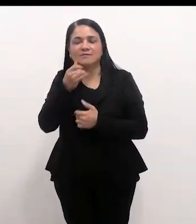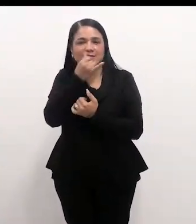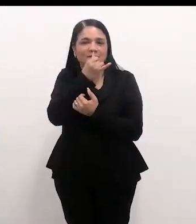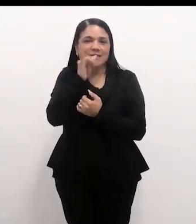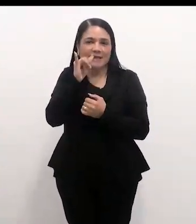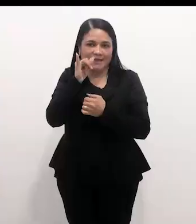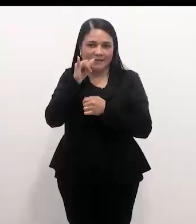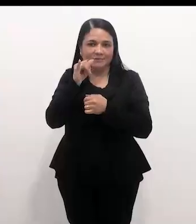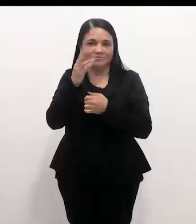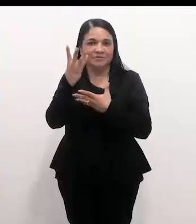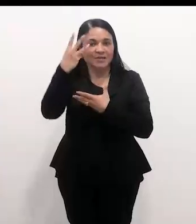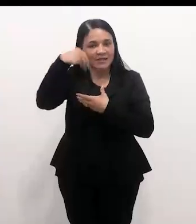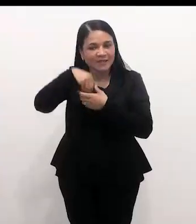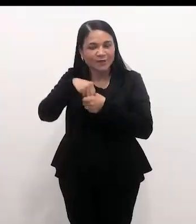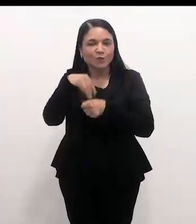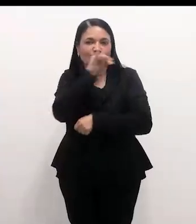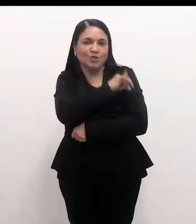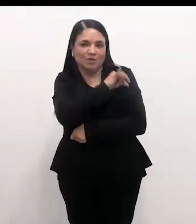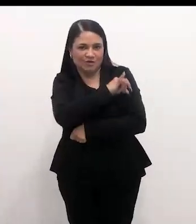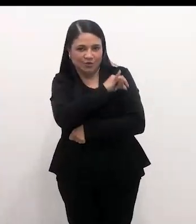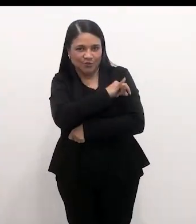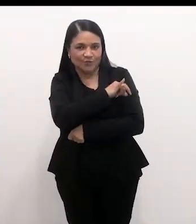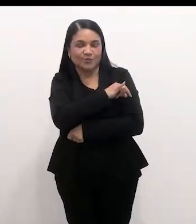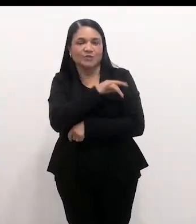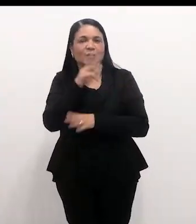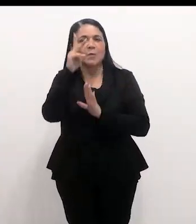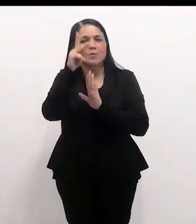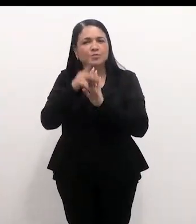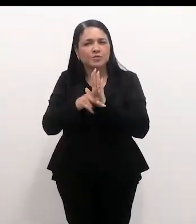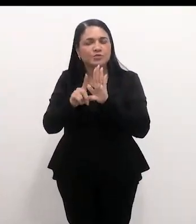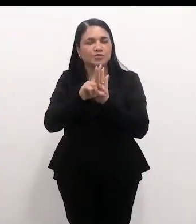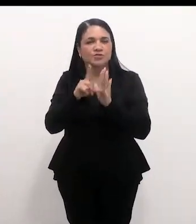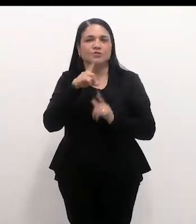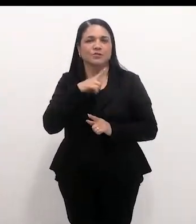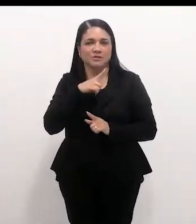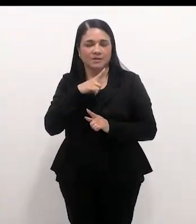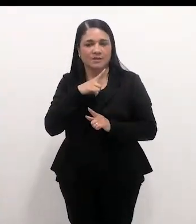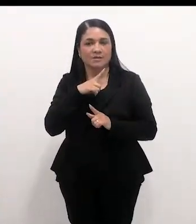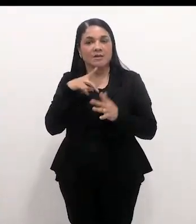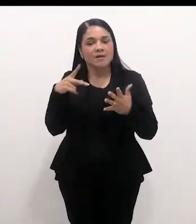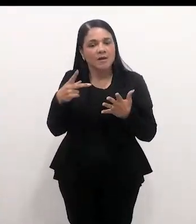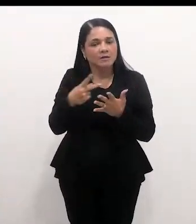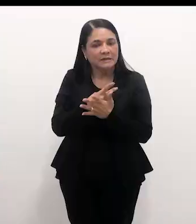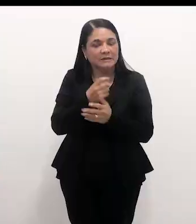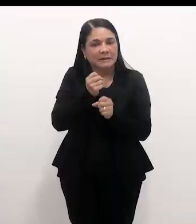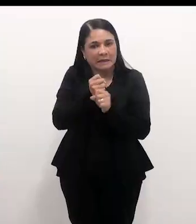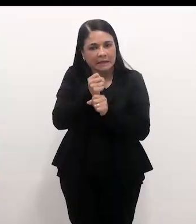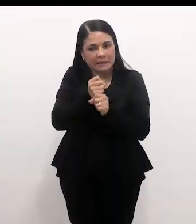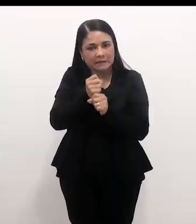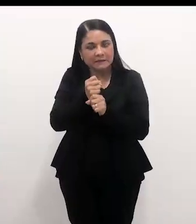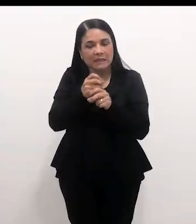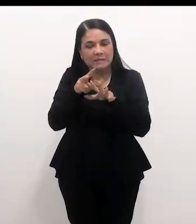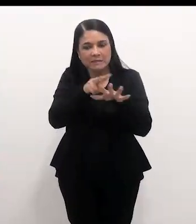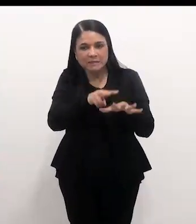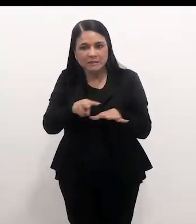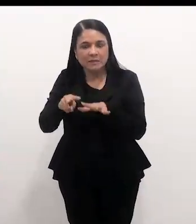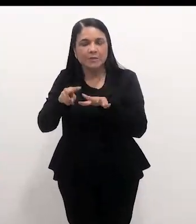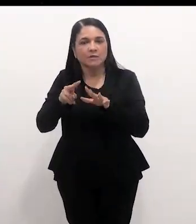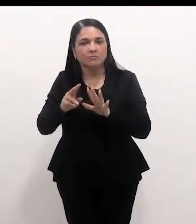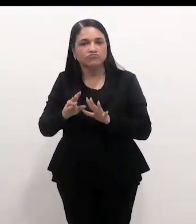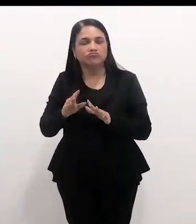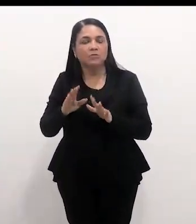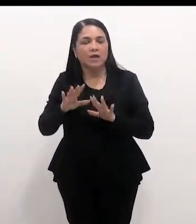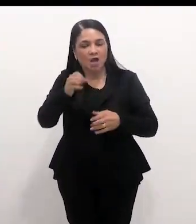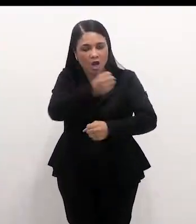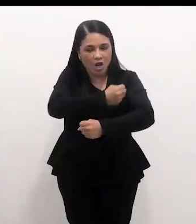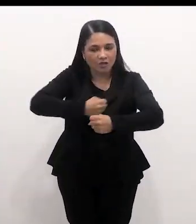Itália, no Rio de Janeiro. Então, temos um projeto que acontece cada ano, que é a Semana da Gastronomia Italiana no